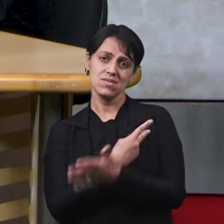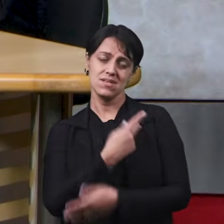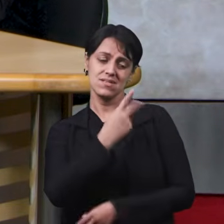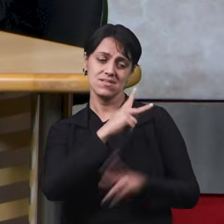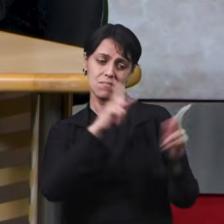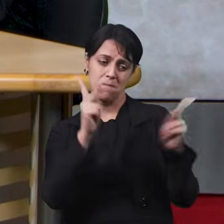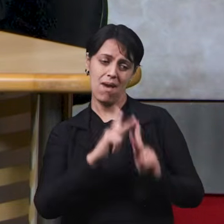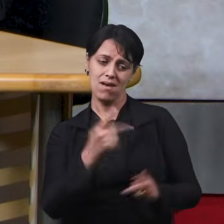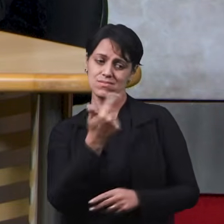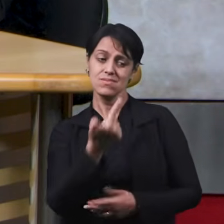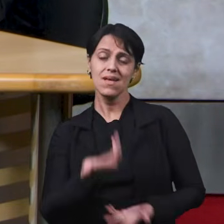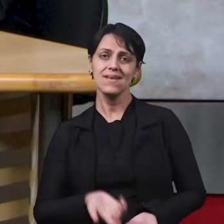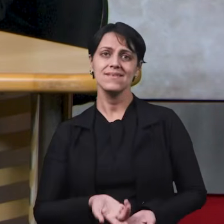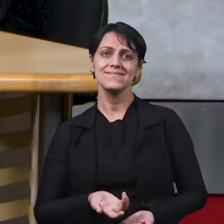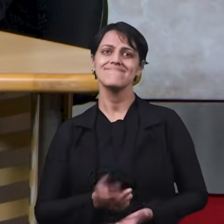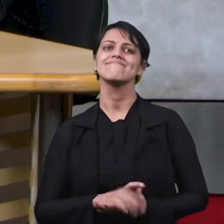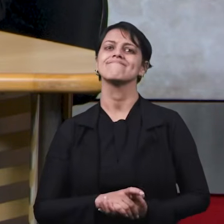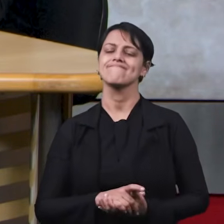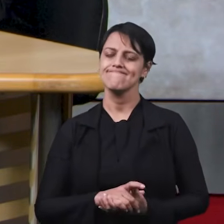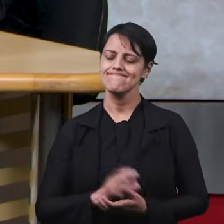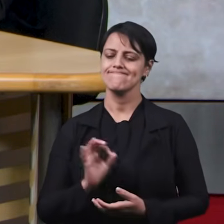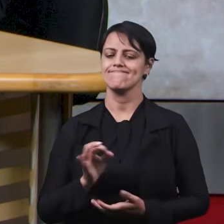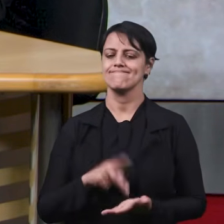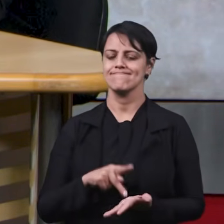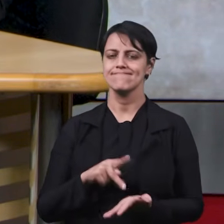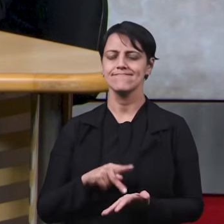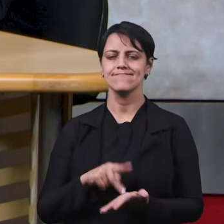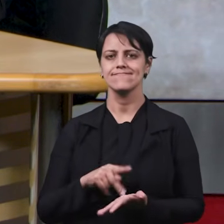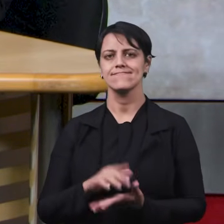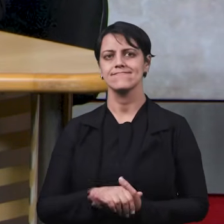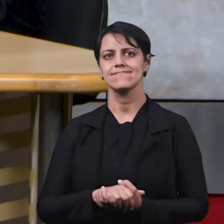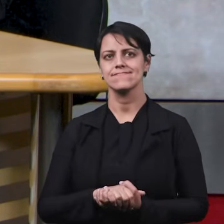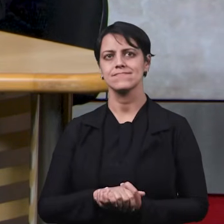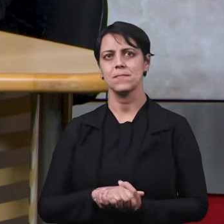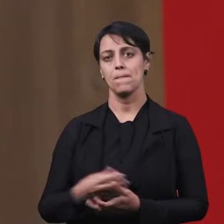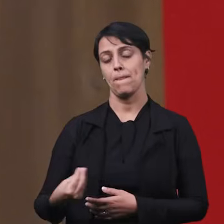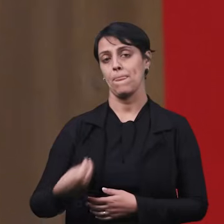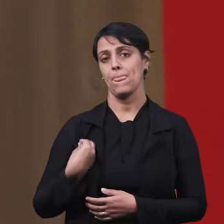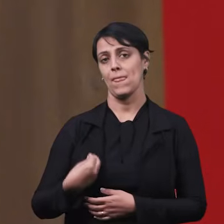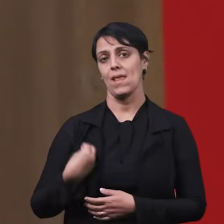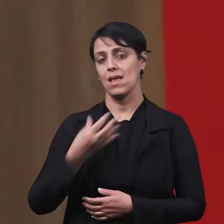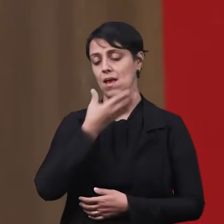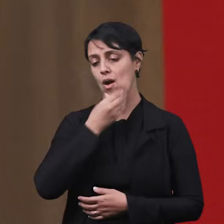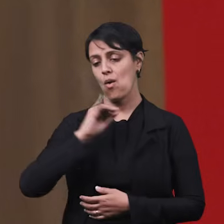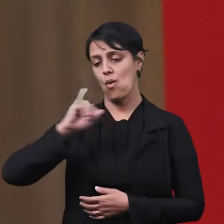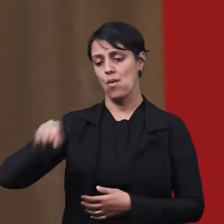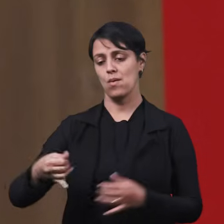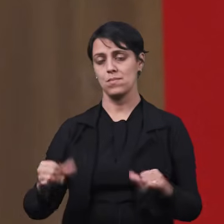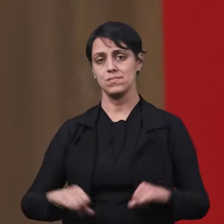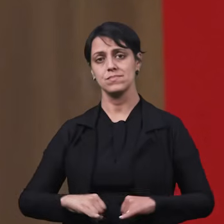né, pastor Fábio? Ao longo da vida, como Jó teve suas aflições, né, pastor?